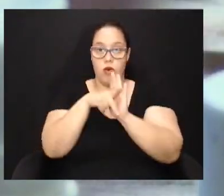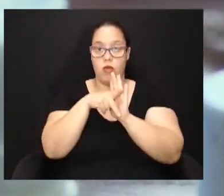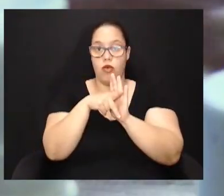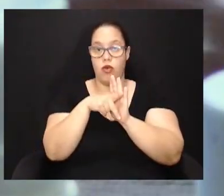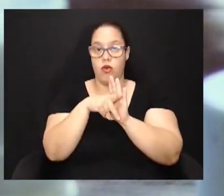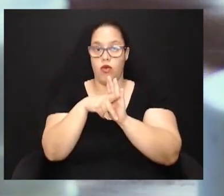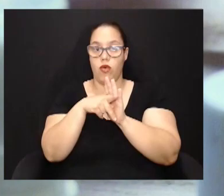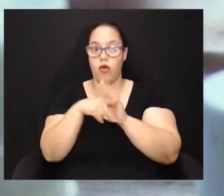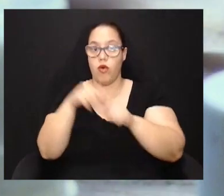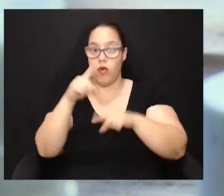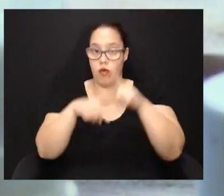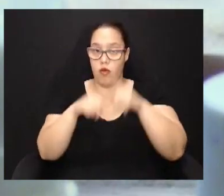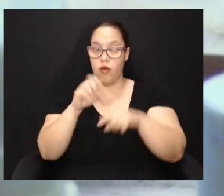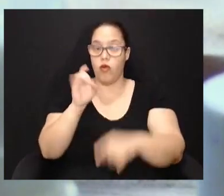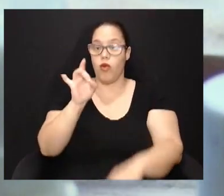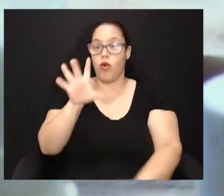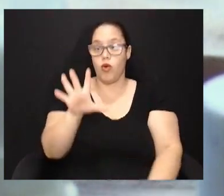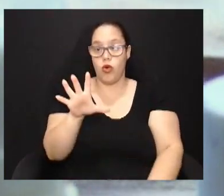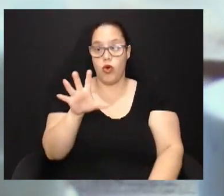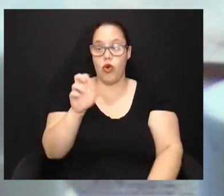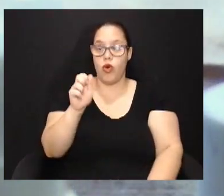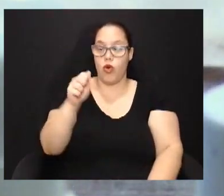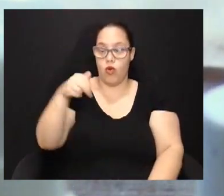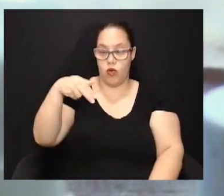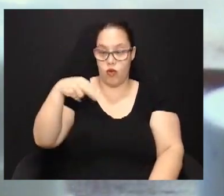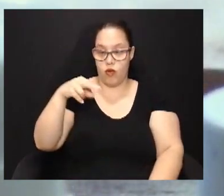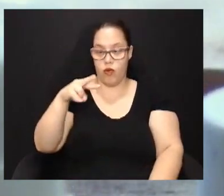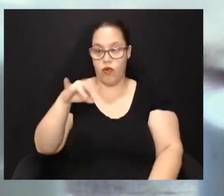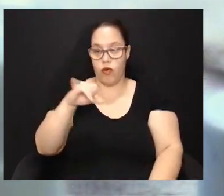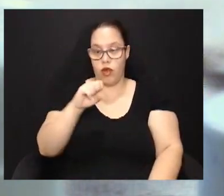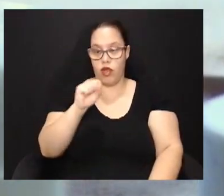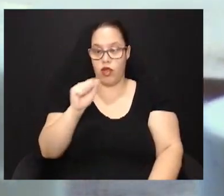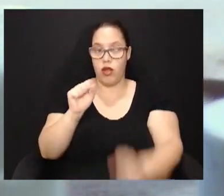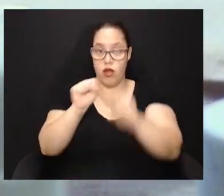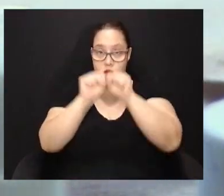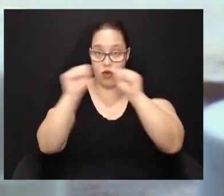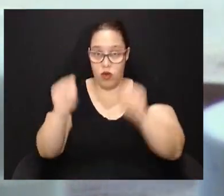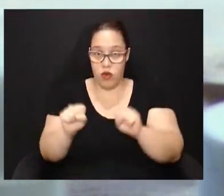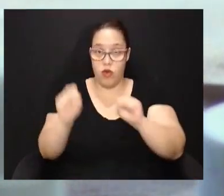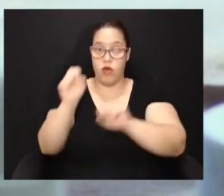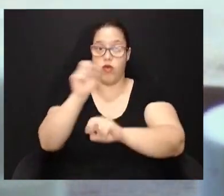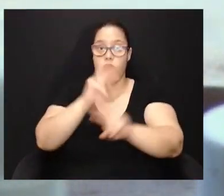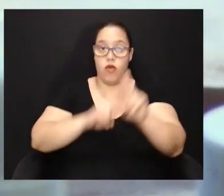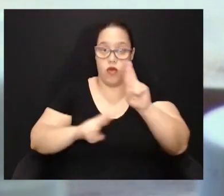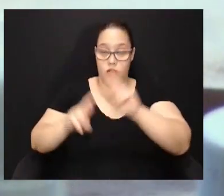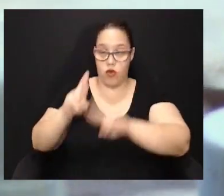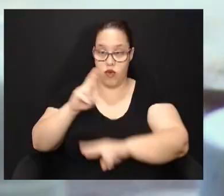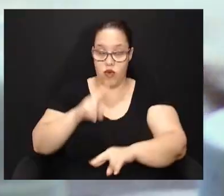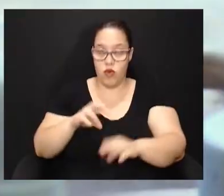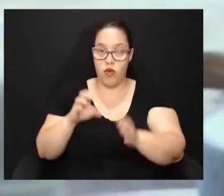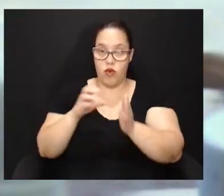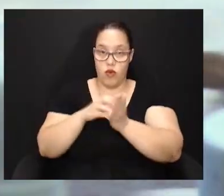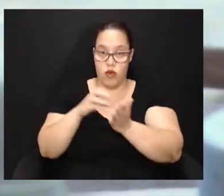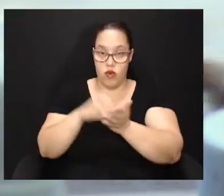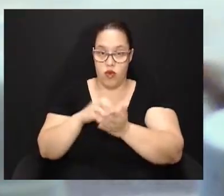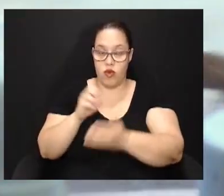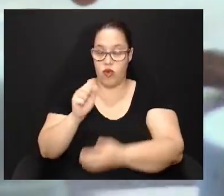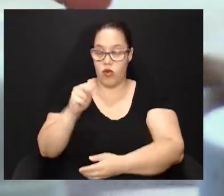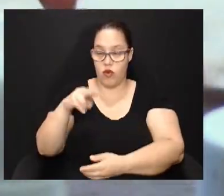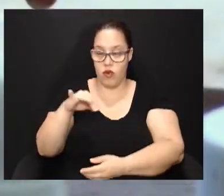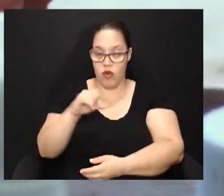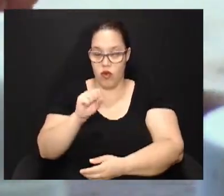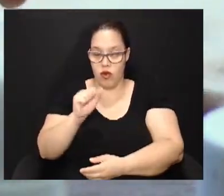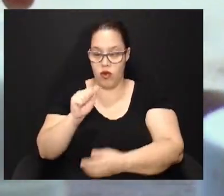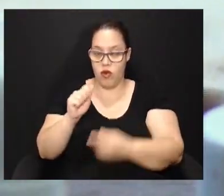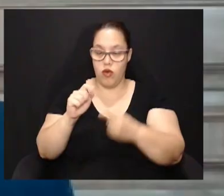produto, certo? No entanto, a Anvisa, não só a Anvisa, na verdade, existe o Sistema Nacional de Vigilância Sanitária, que é composto pela Anvisa e